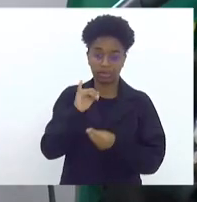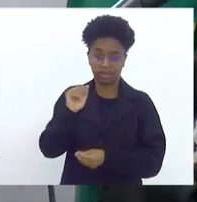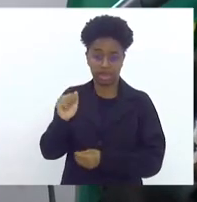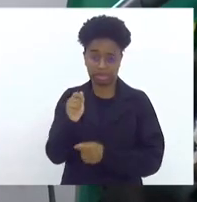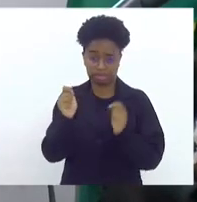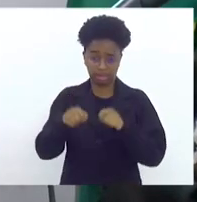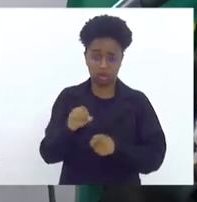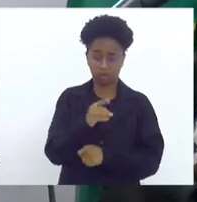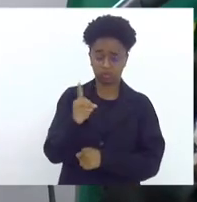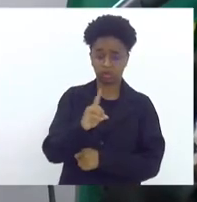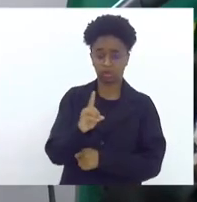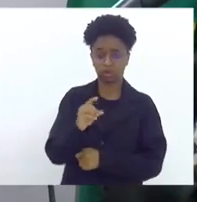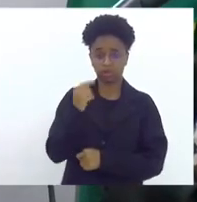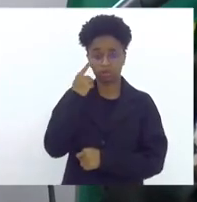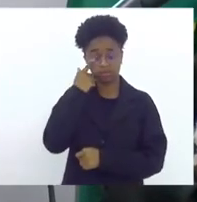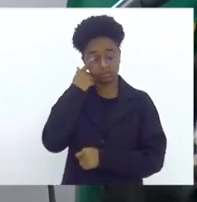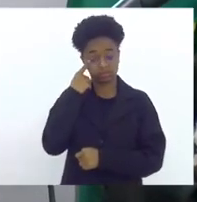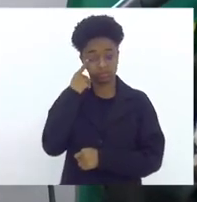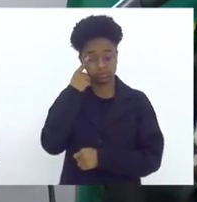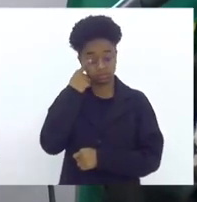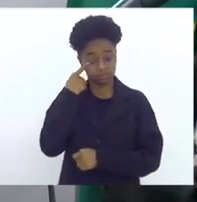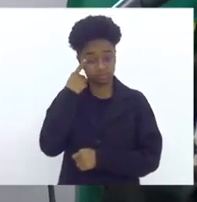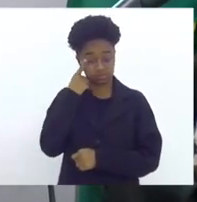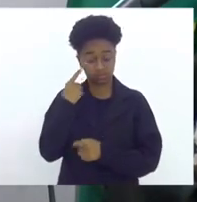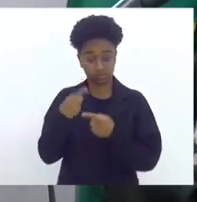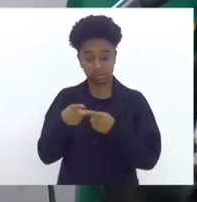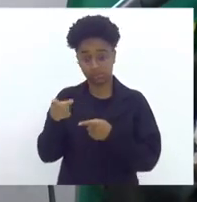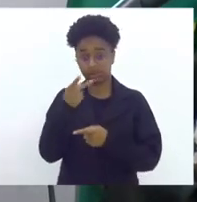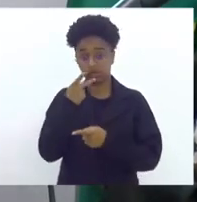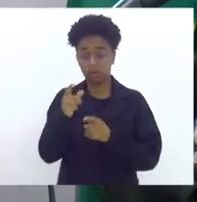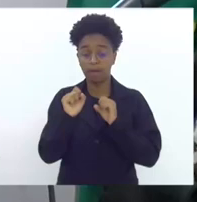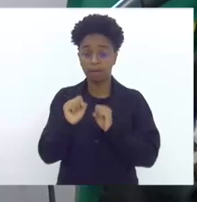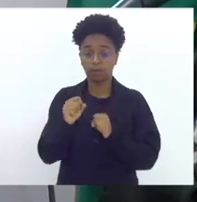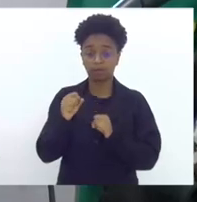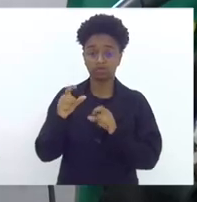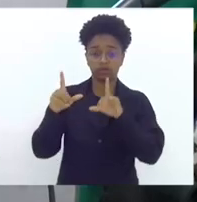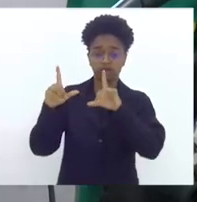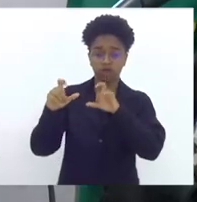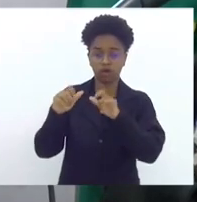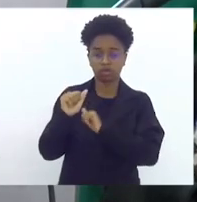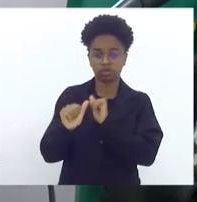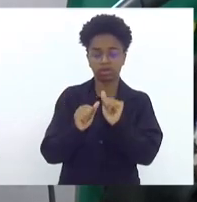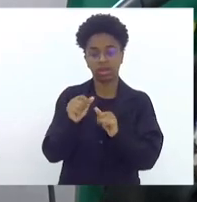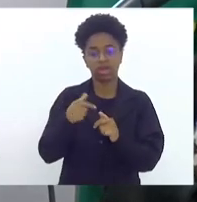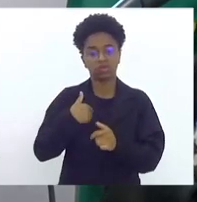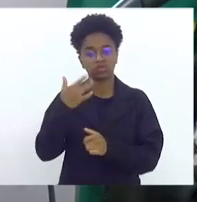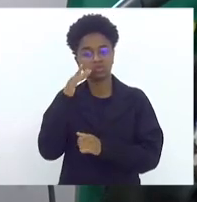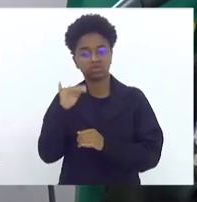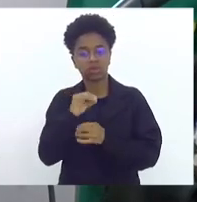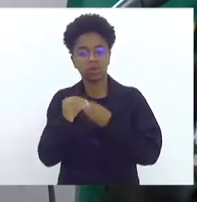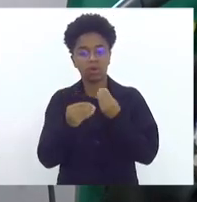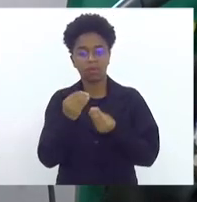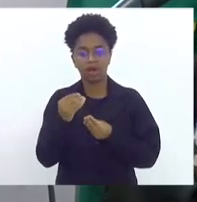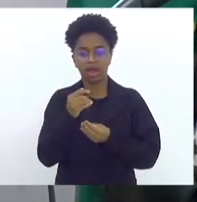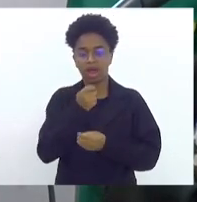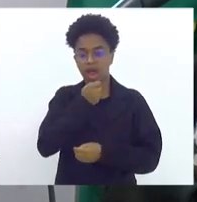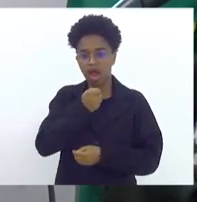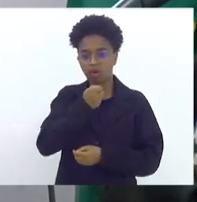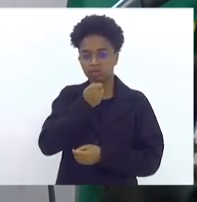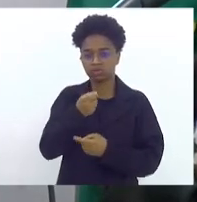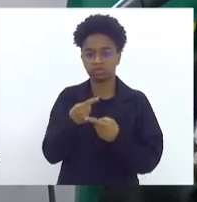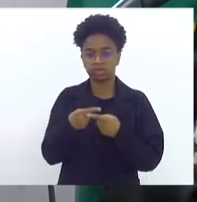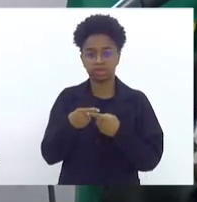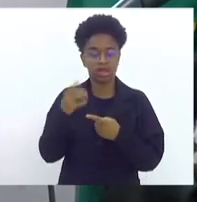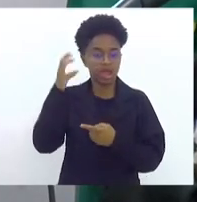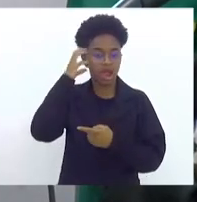serve ou não infelizmente hoje como ele falou print ele pode ser manipulado eu não sei até onde o áudio pode ser porque esse áudio Dessa rádio